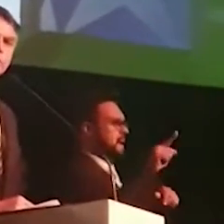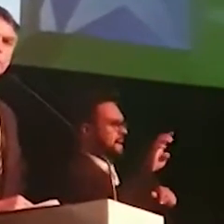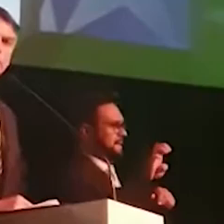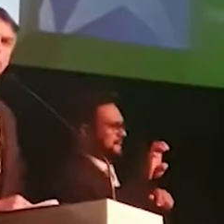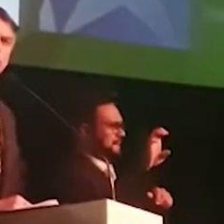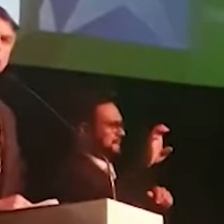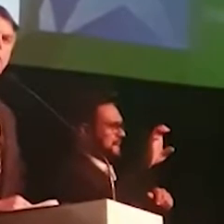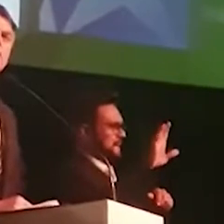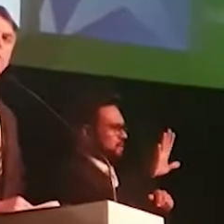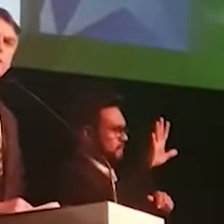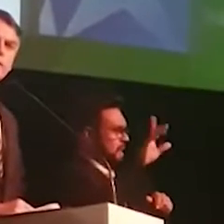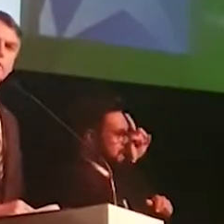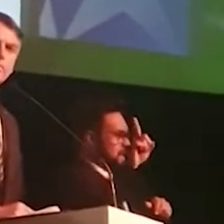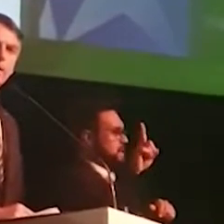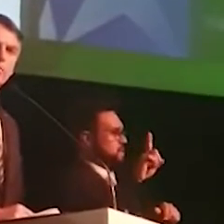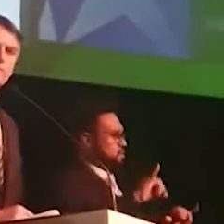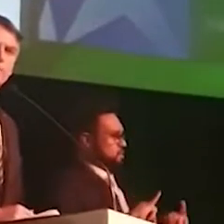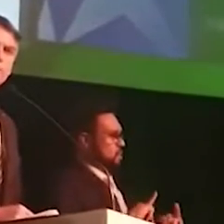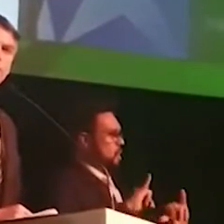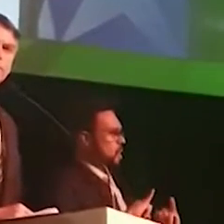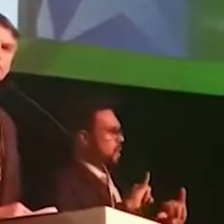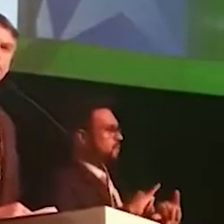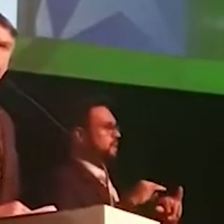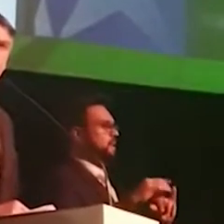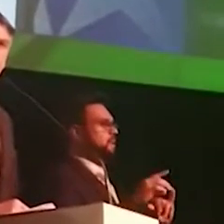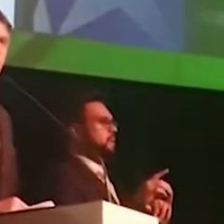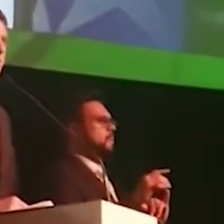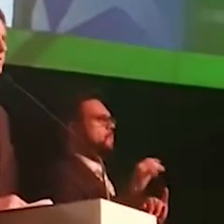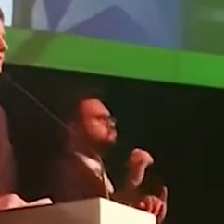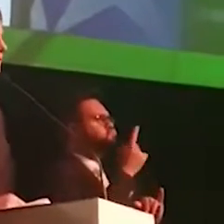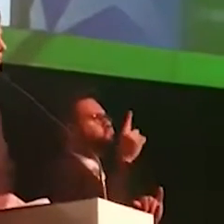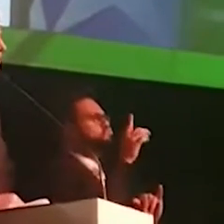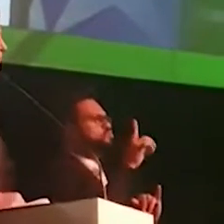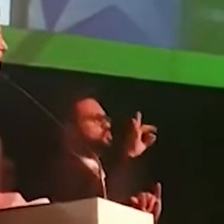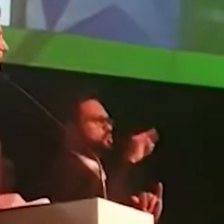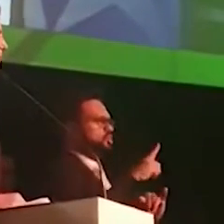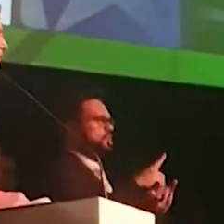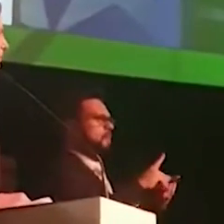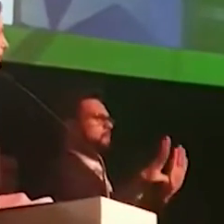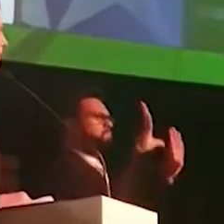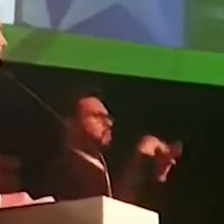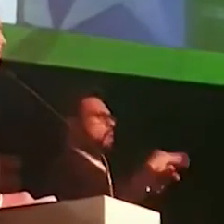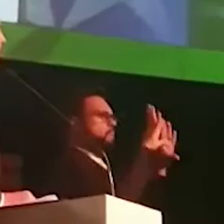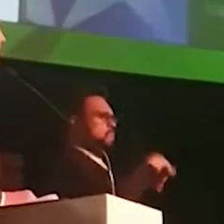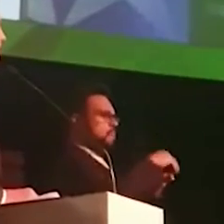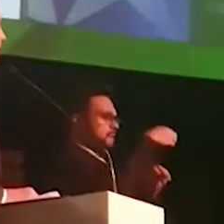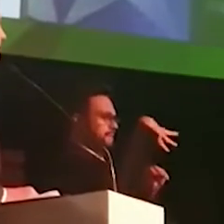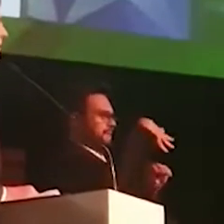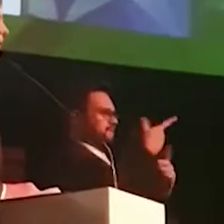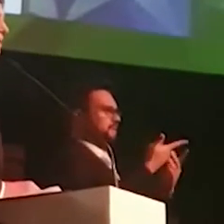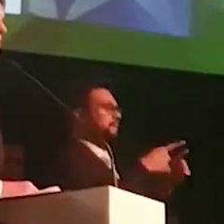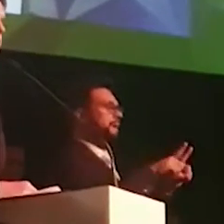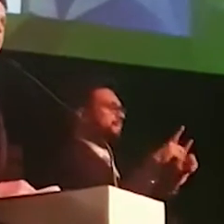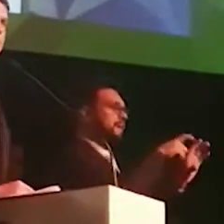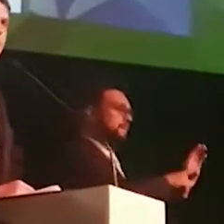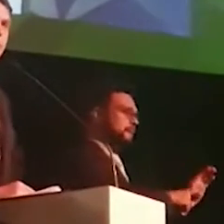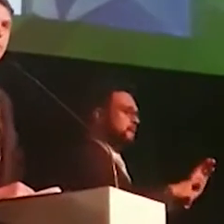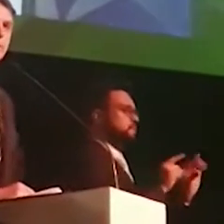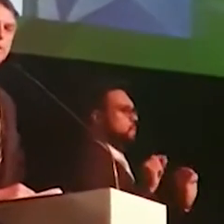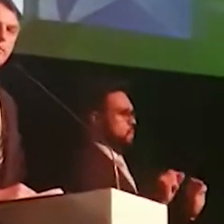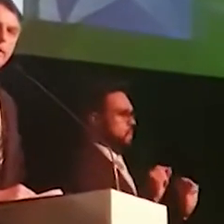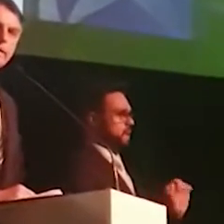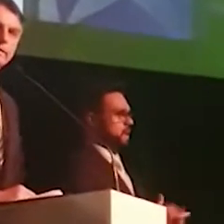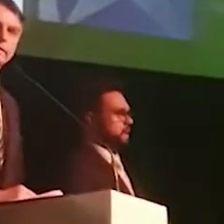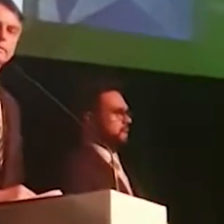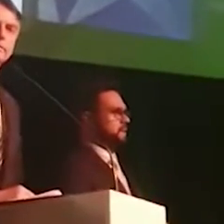sofre mais de uma dezena de apagões por dia. É um estado que é dependente agora, praticamente,